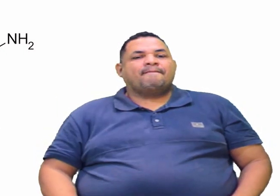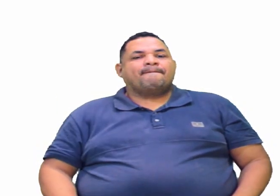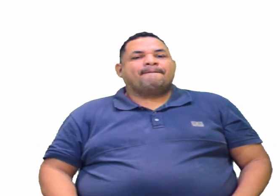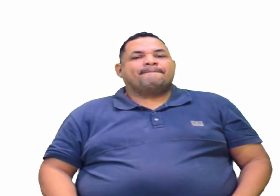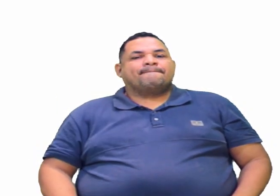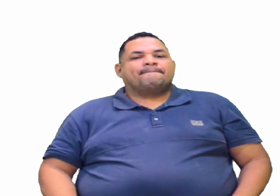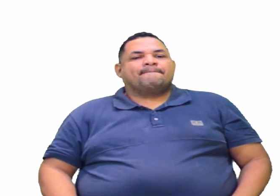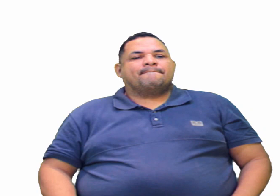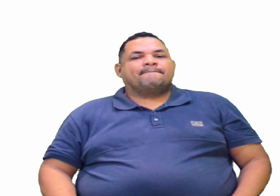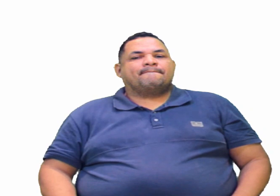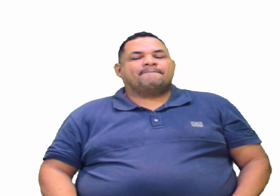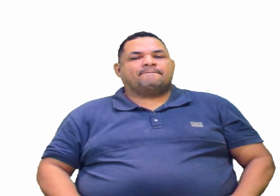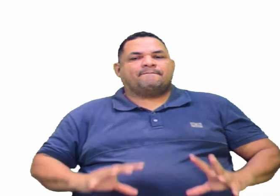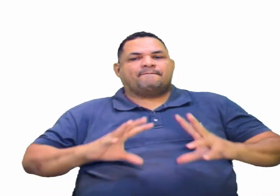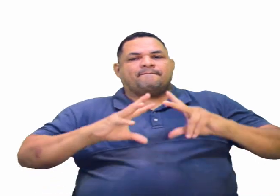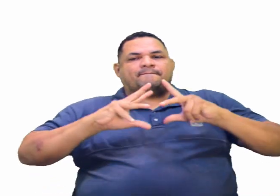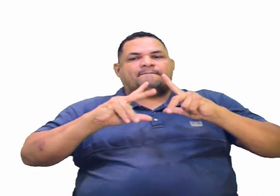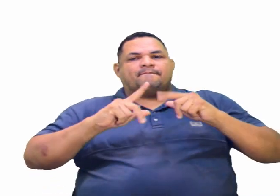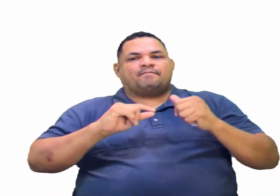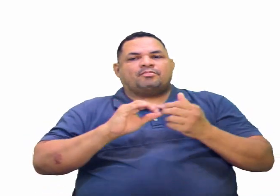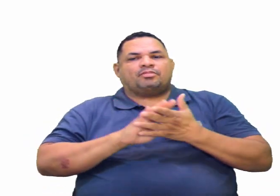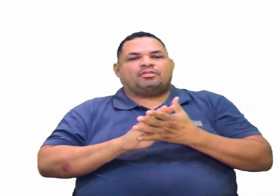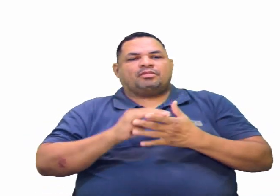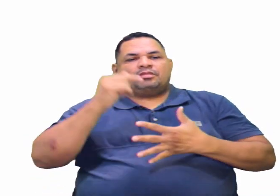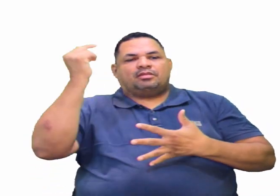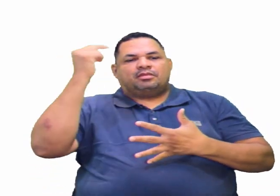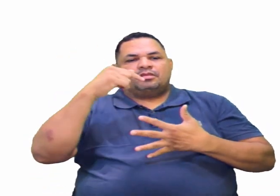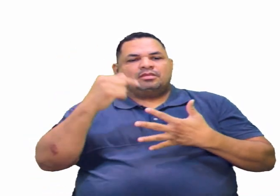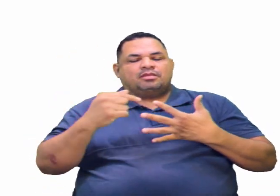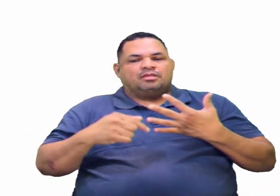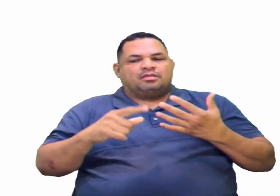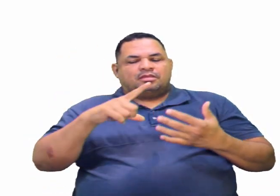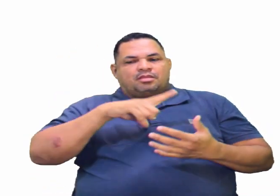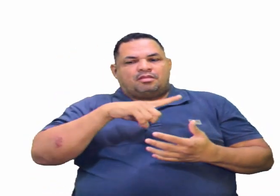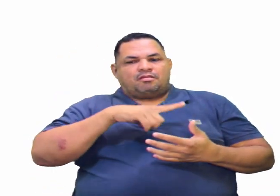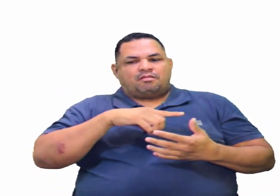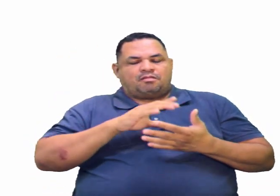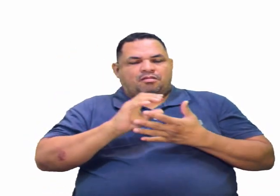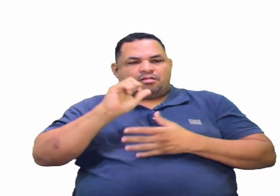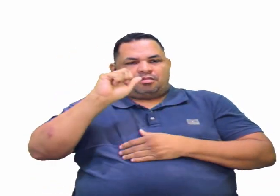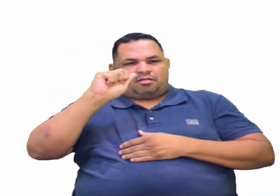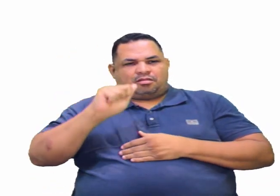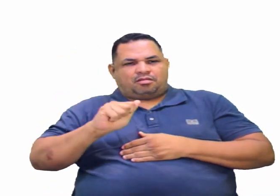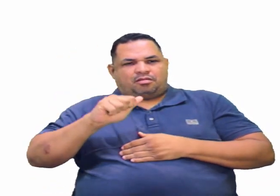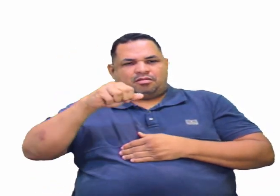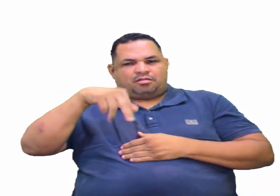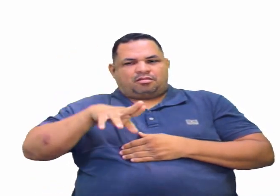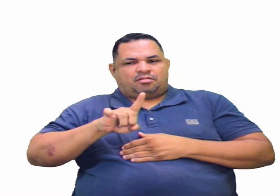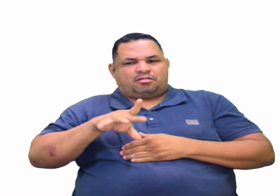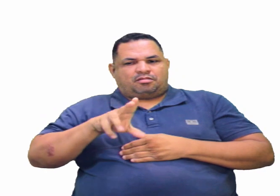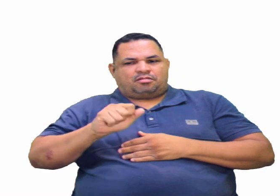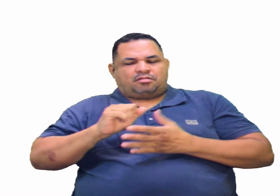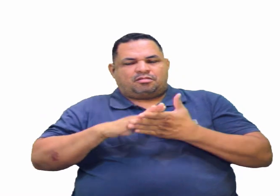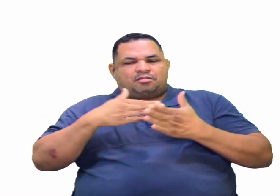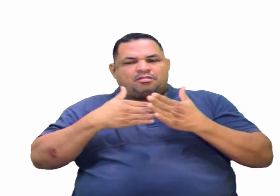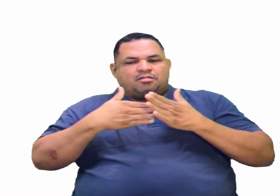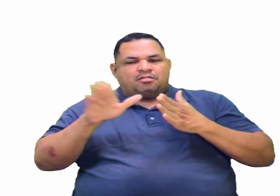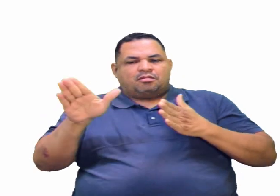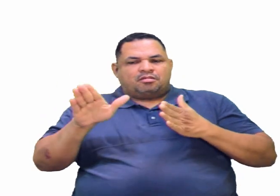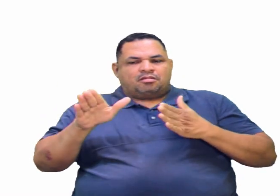Então, todas as alternativas que trazem amida, você já